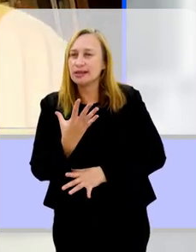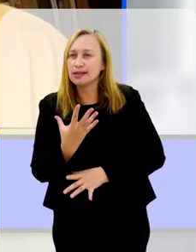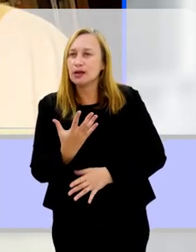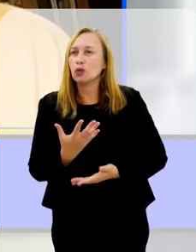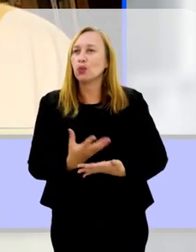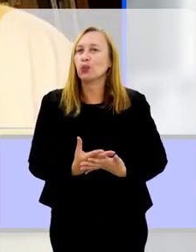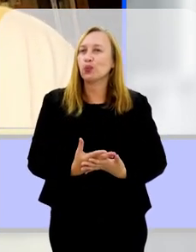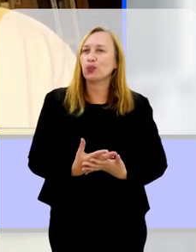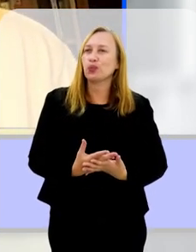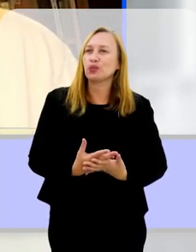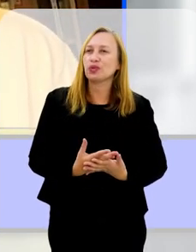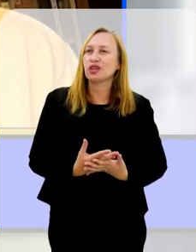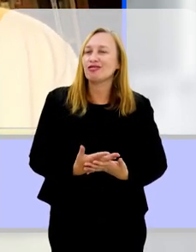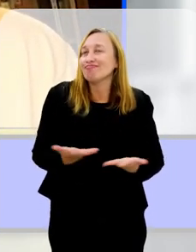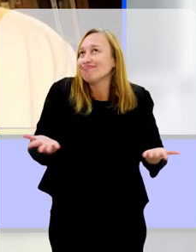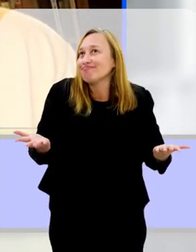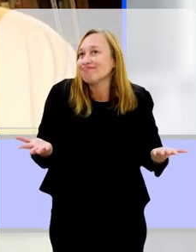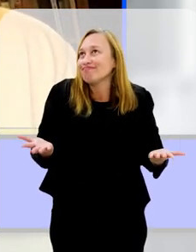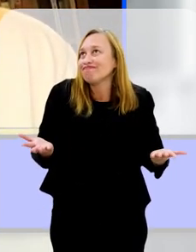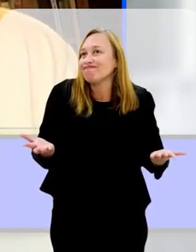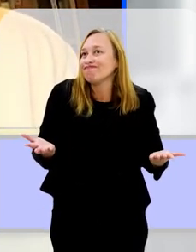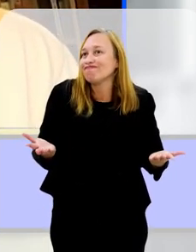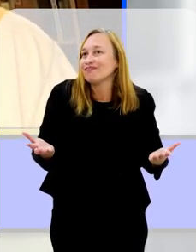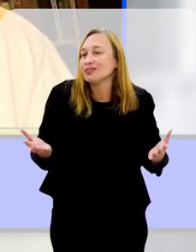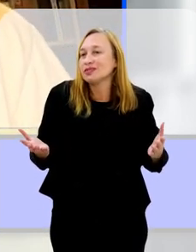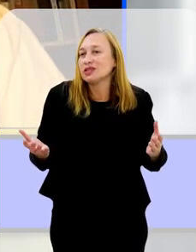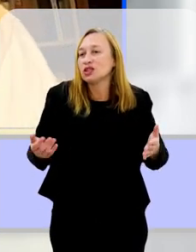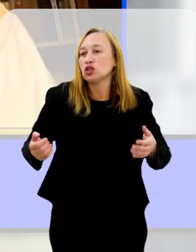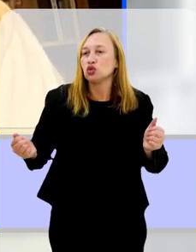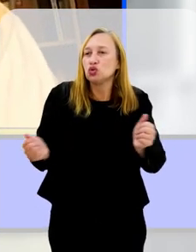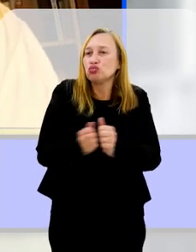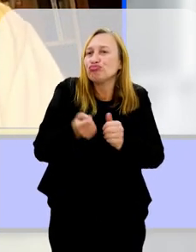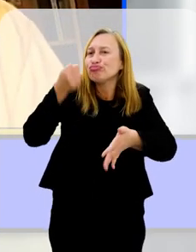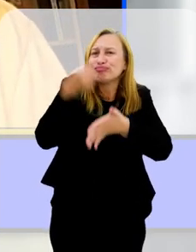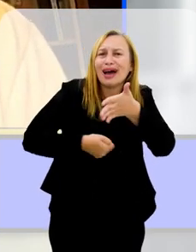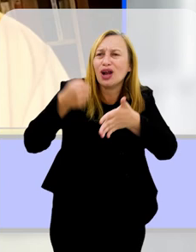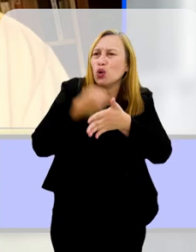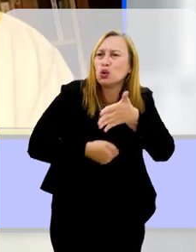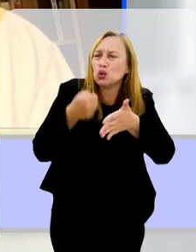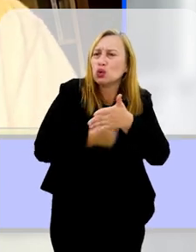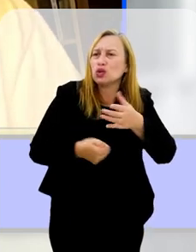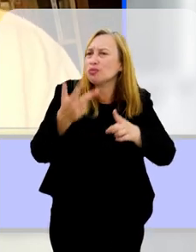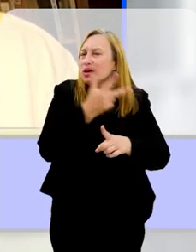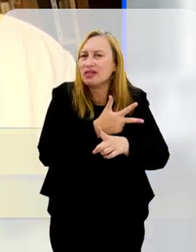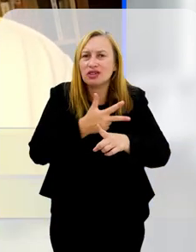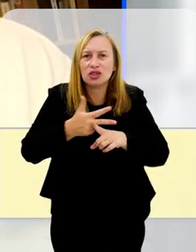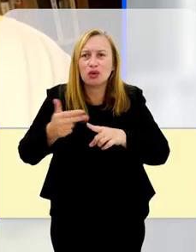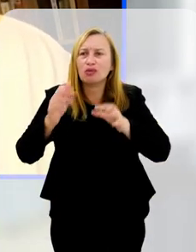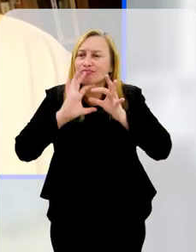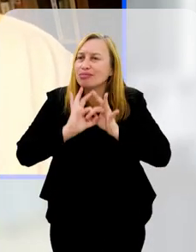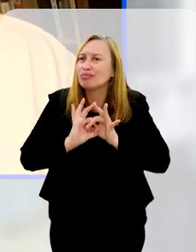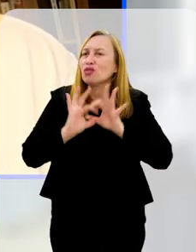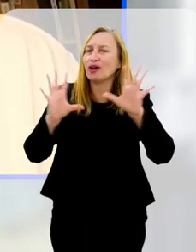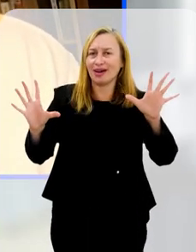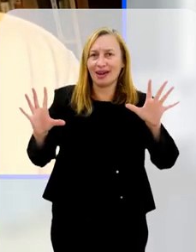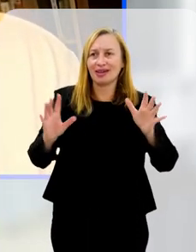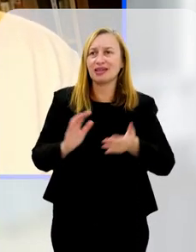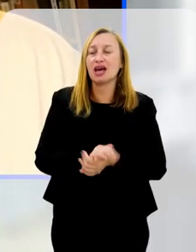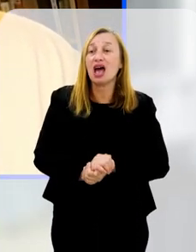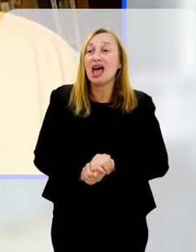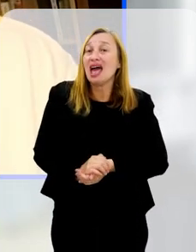o surgimento do SUS, ele foi, enfim, ele nasceu grudado na luta, pela